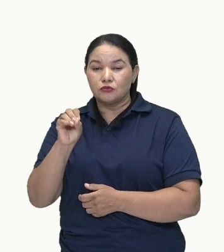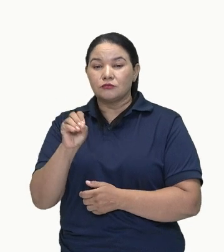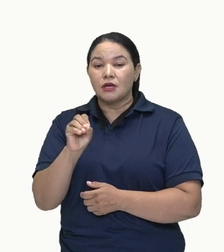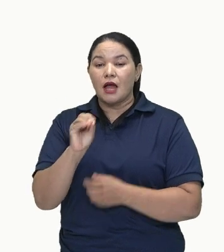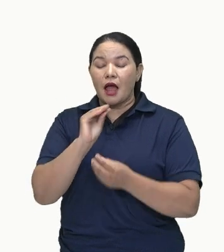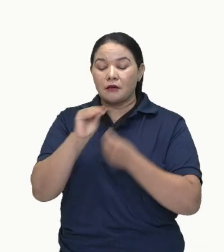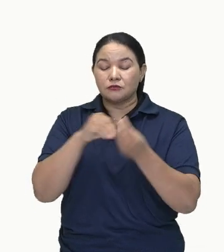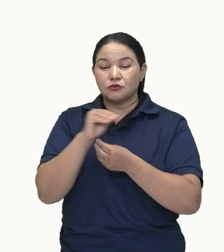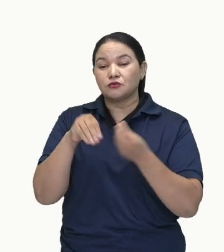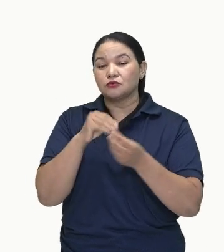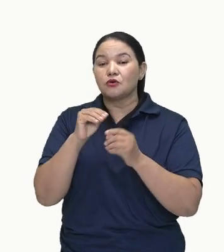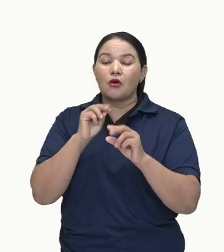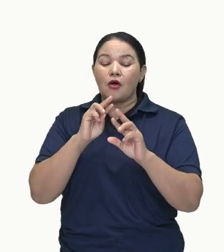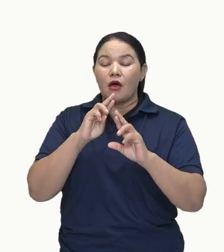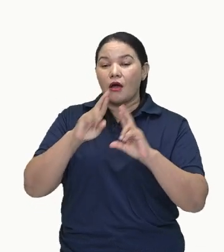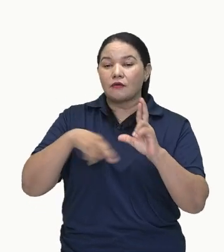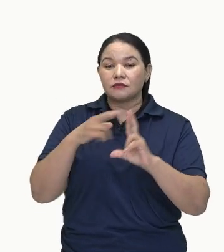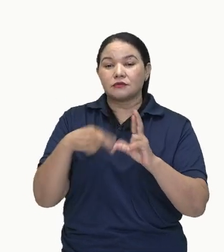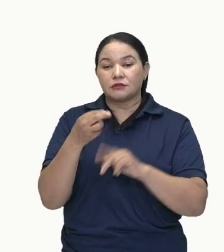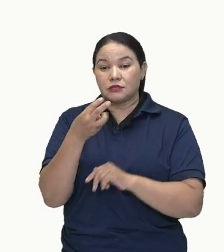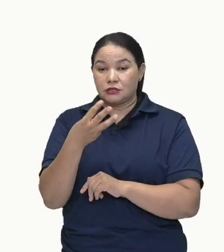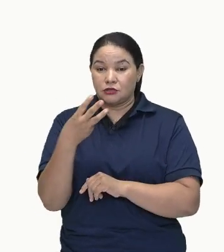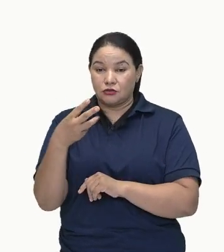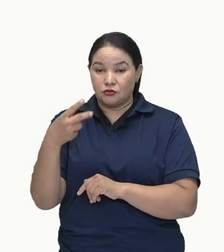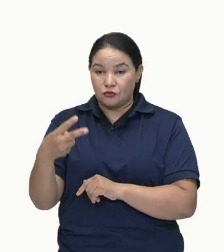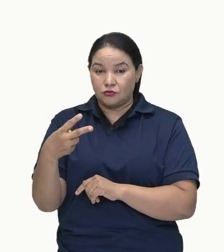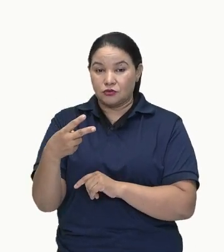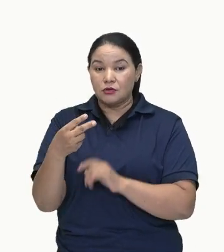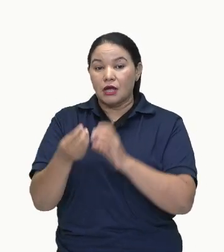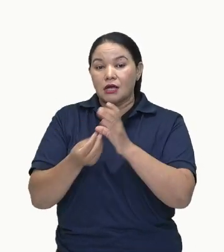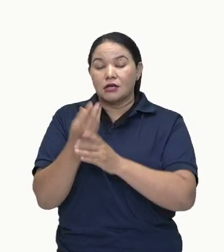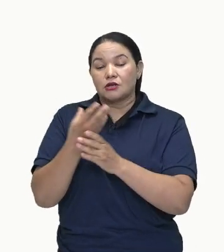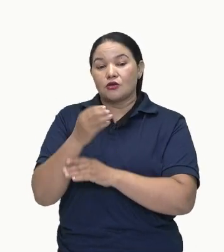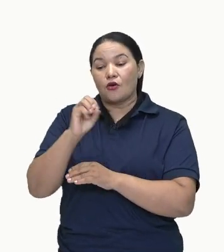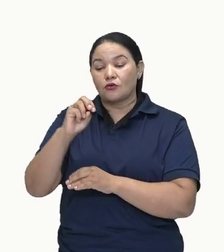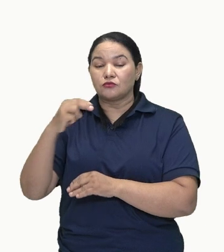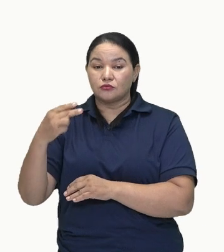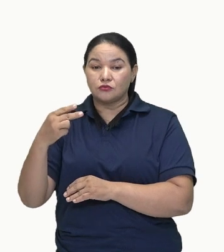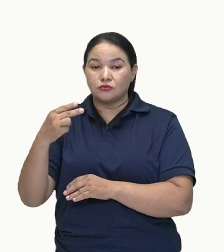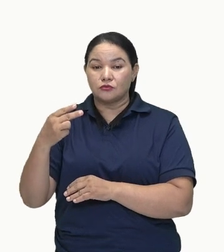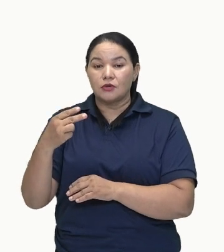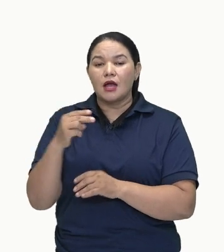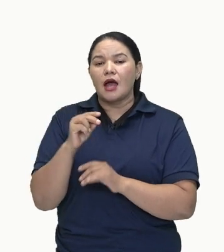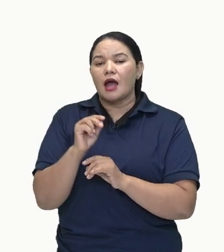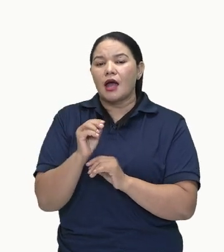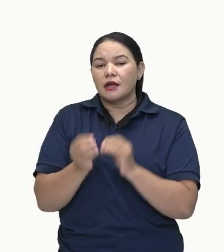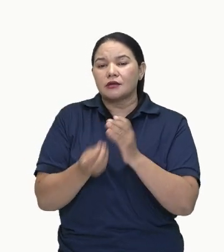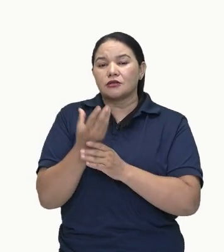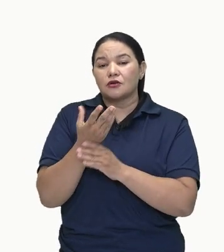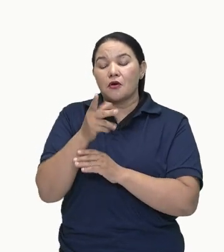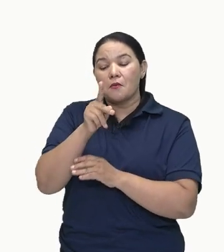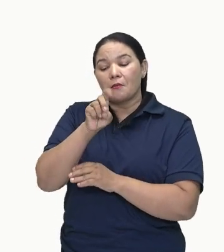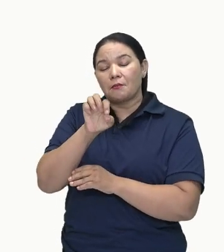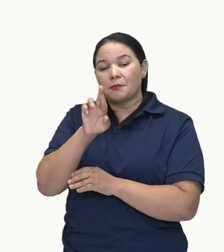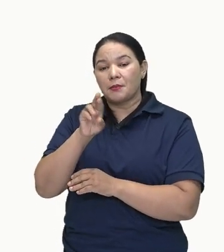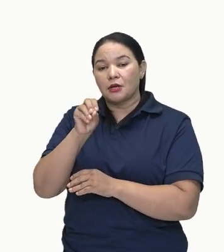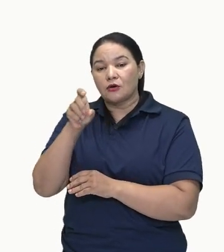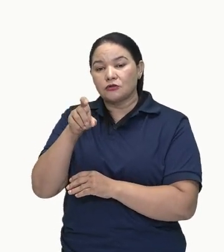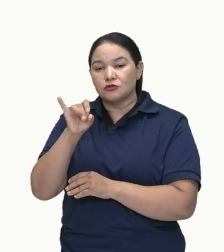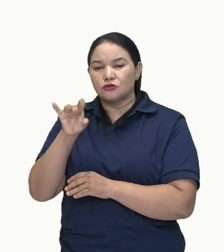de oxigênio, formando o peróxido de sódio. Quantas gramas de sódio